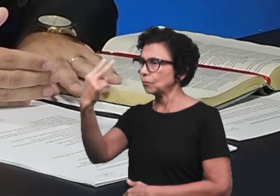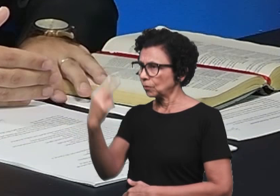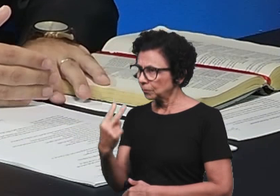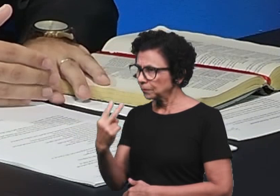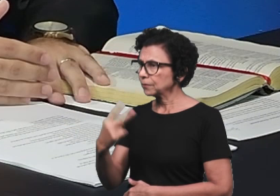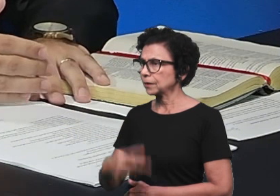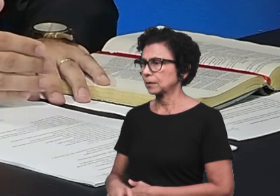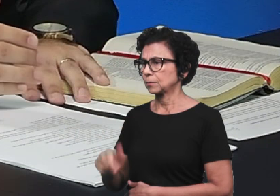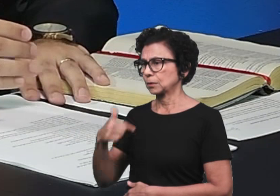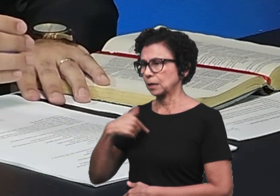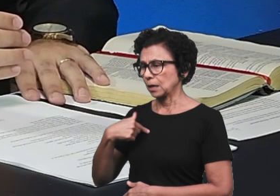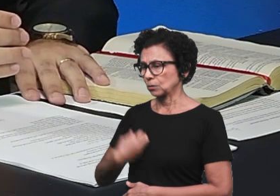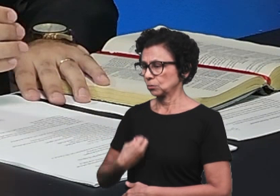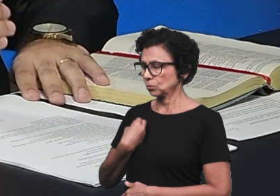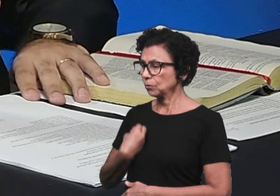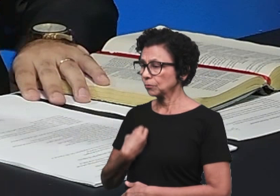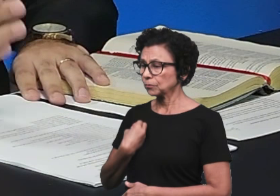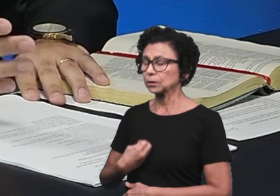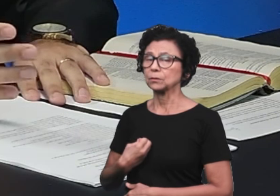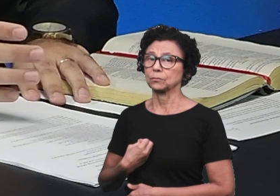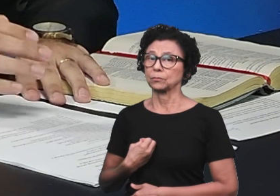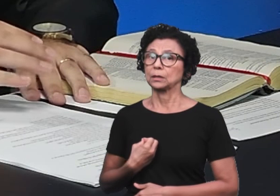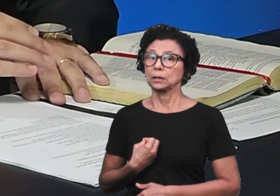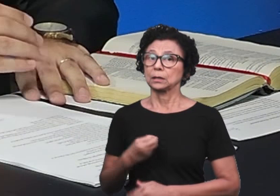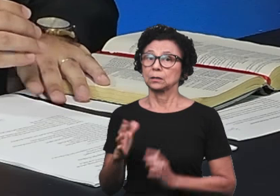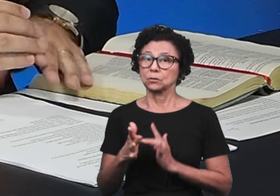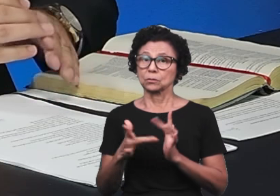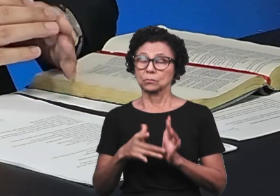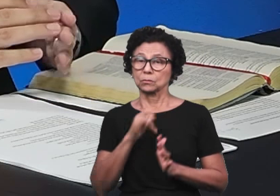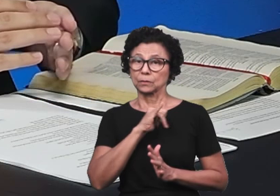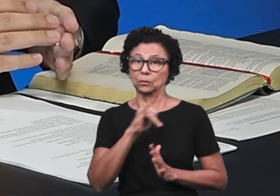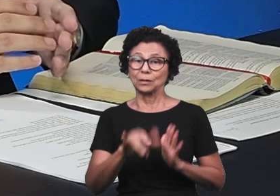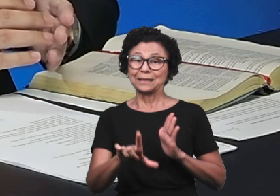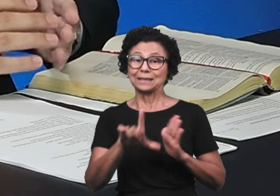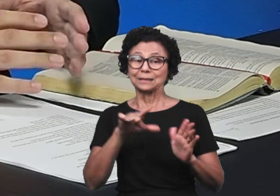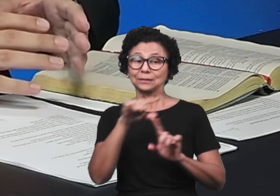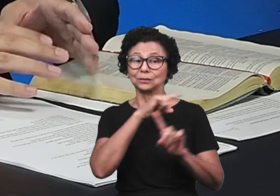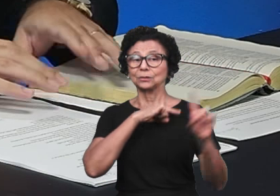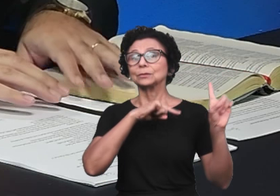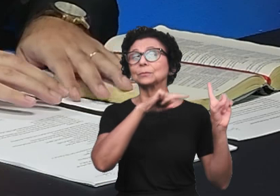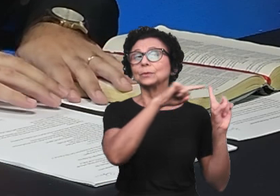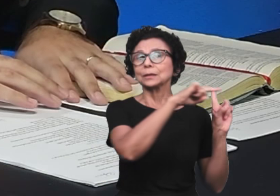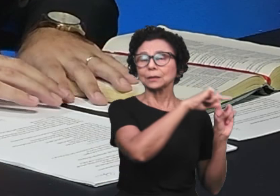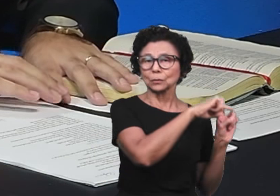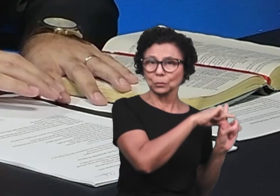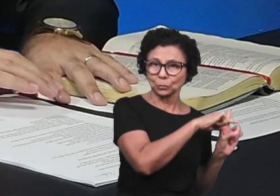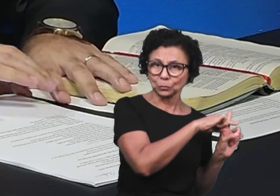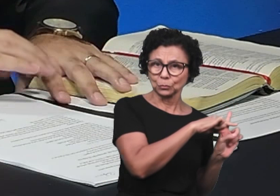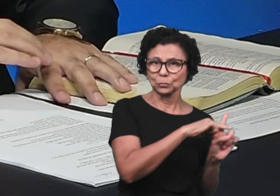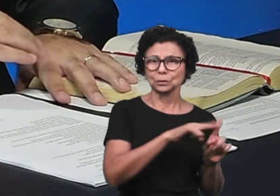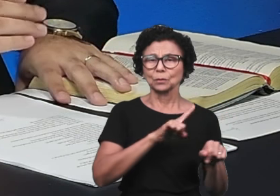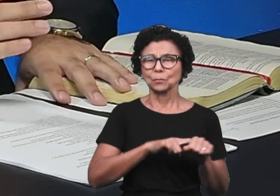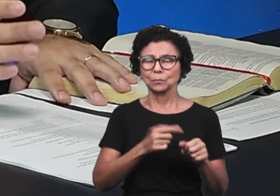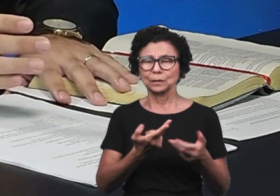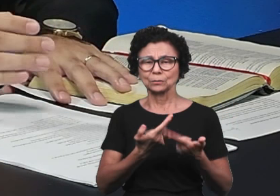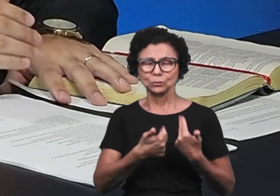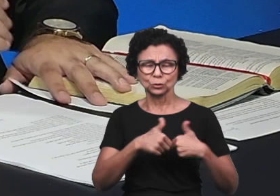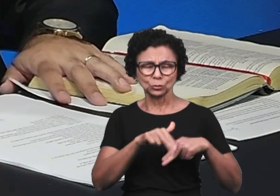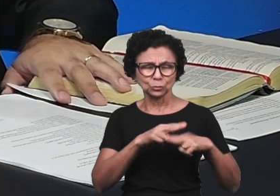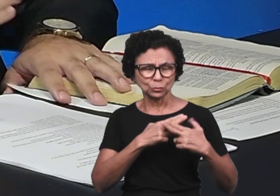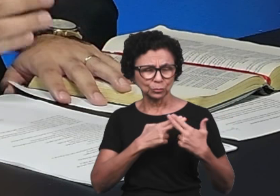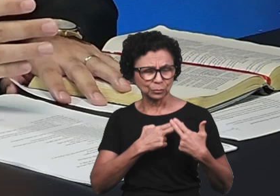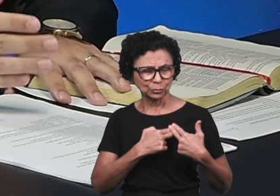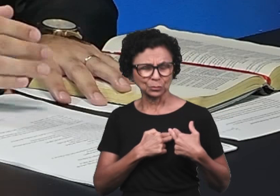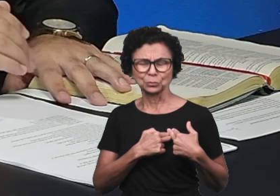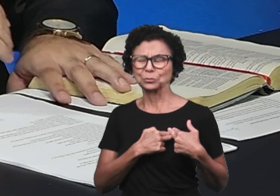cruz. Ele disse antes de padecer, e era um momento de luto, era um momento difícil para todos os discípulos,